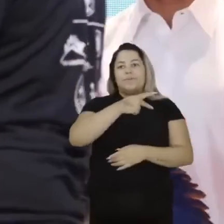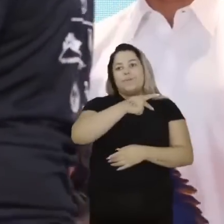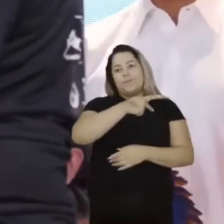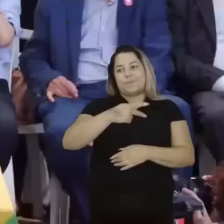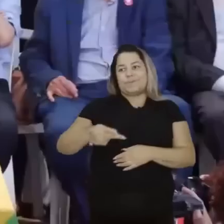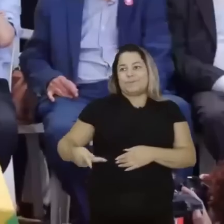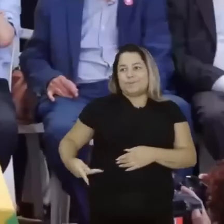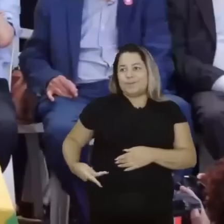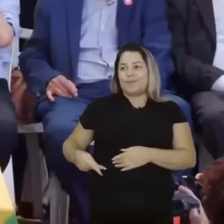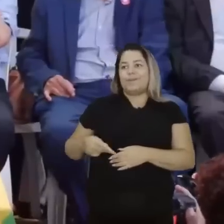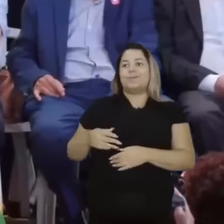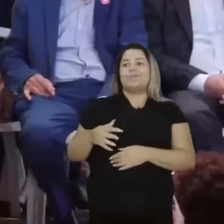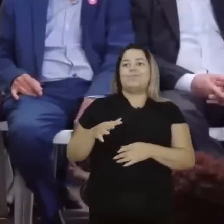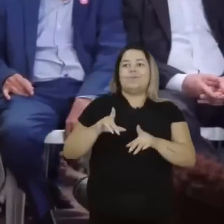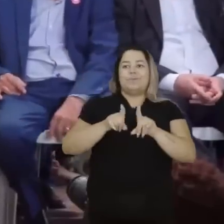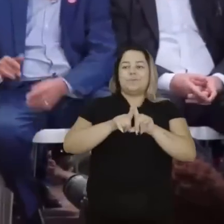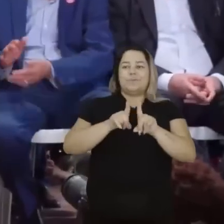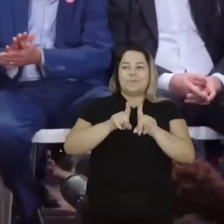República.